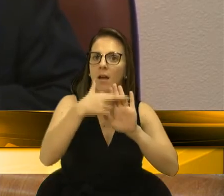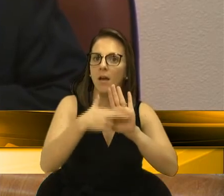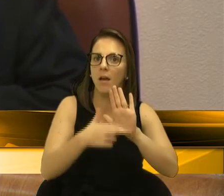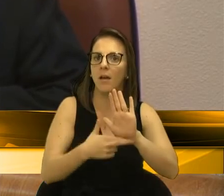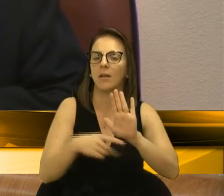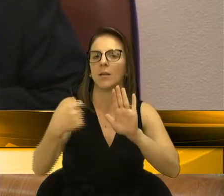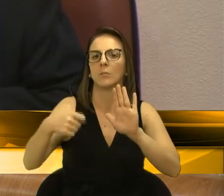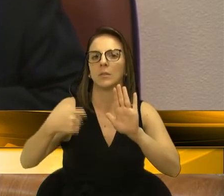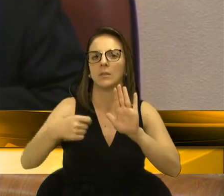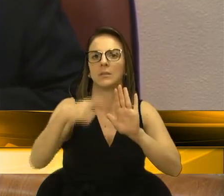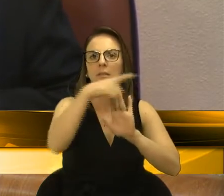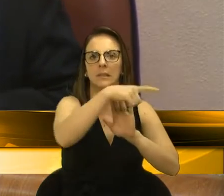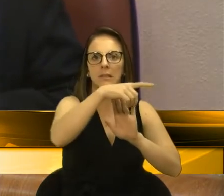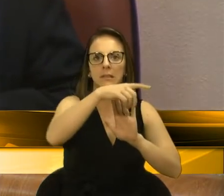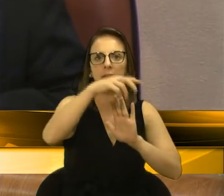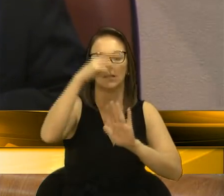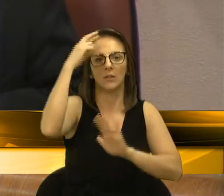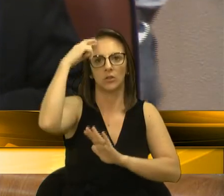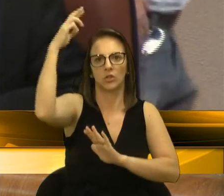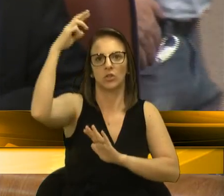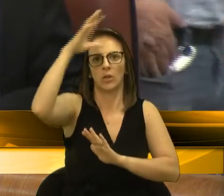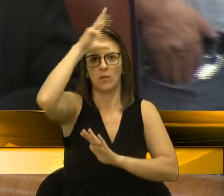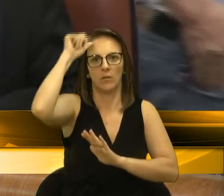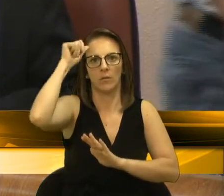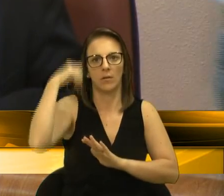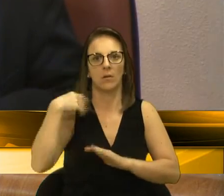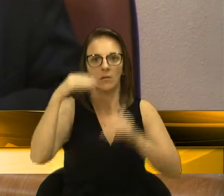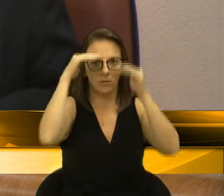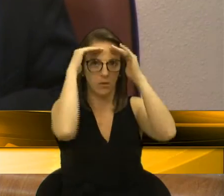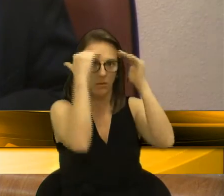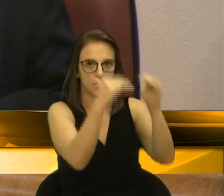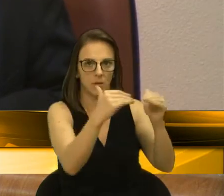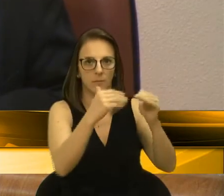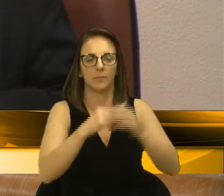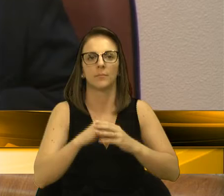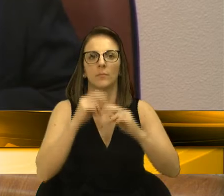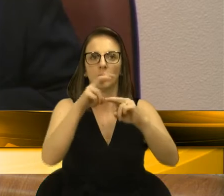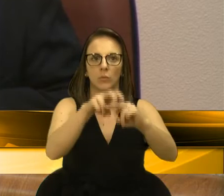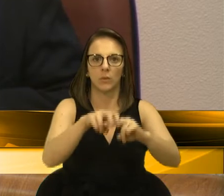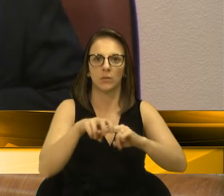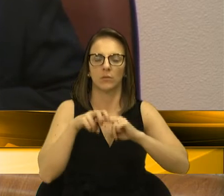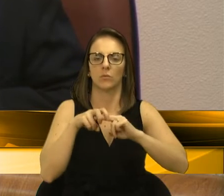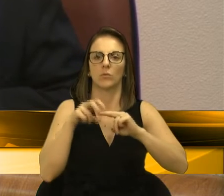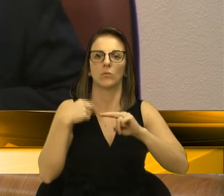administração municipal. Por fim, a defesa em sede